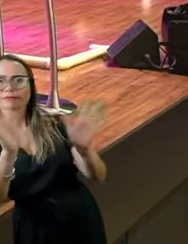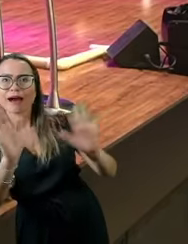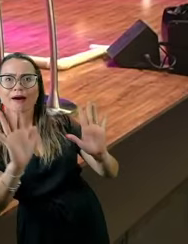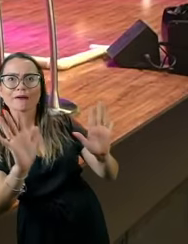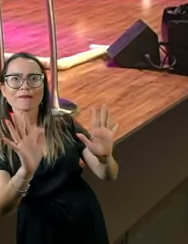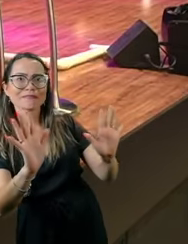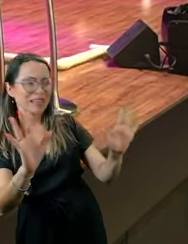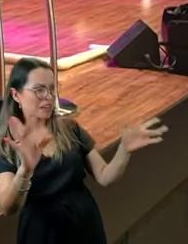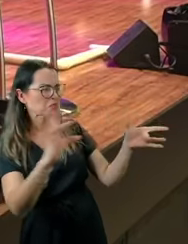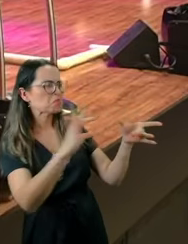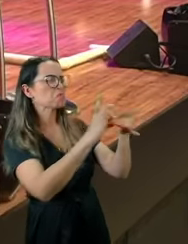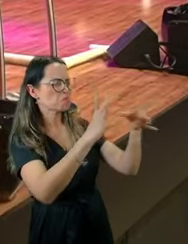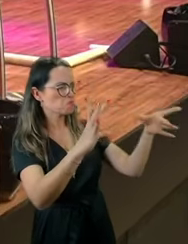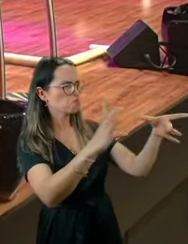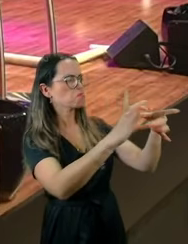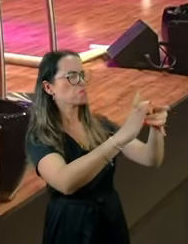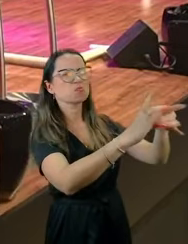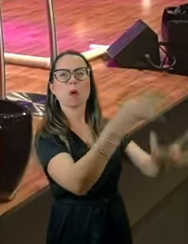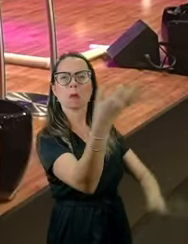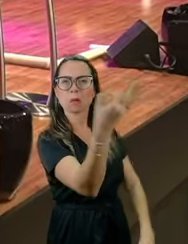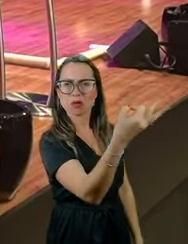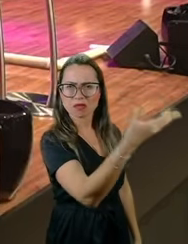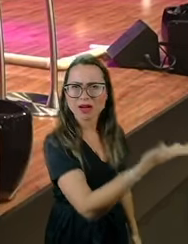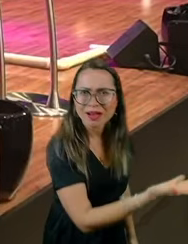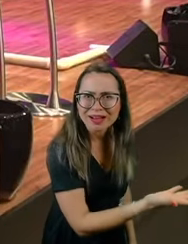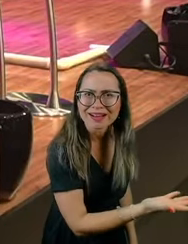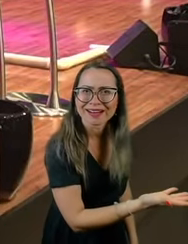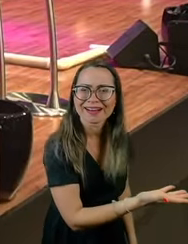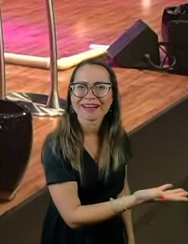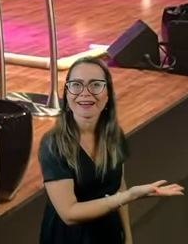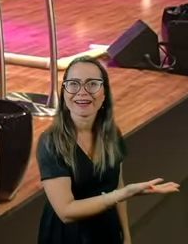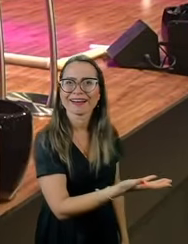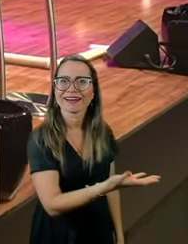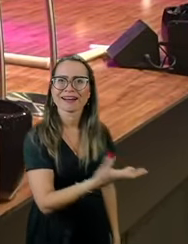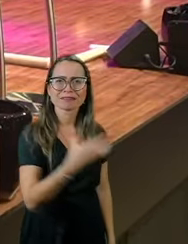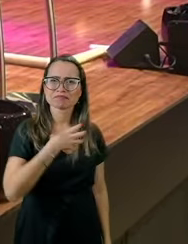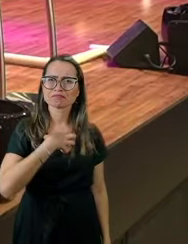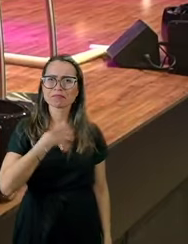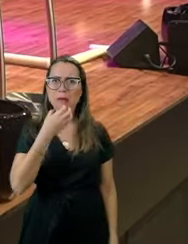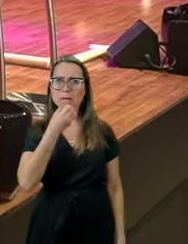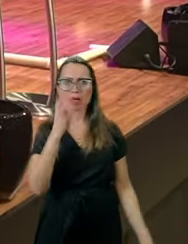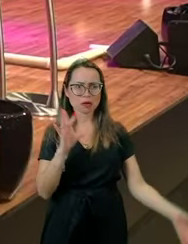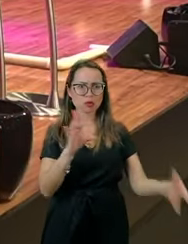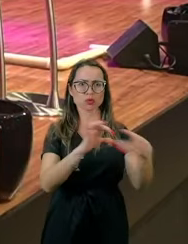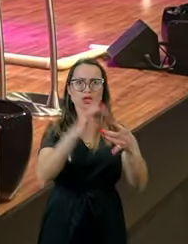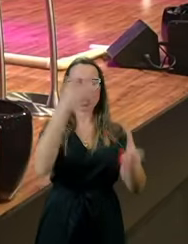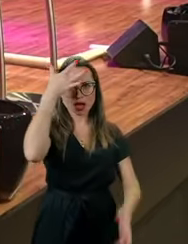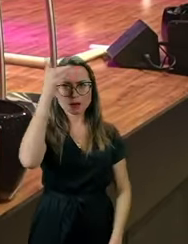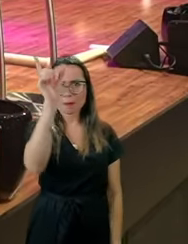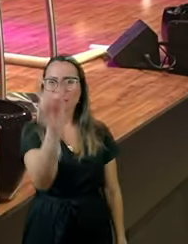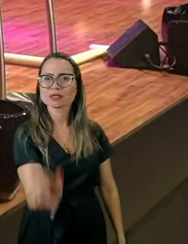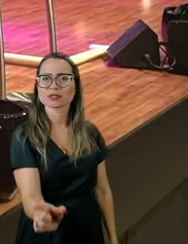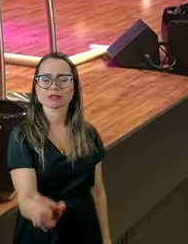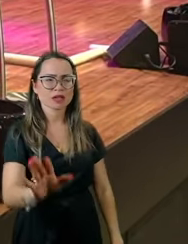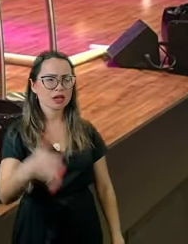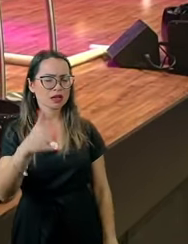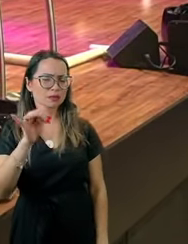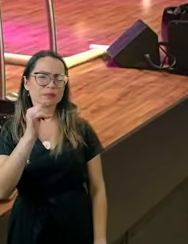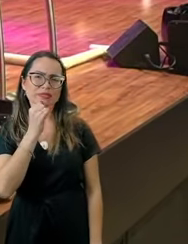é necessária no corpo de Cristo porque elas têm uma autoridade maior. Eu não acredito que esse adaptador vai ficar com ciúme e